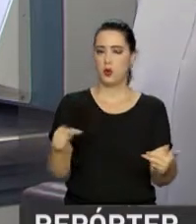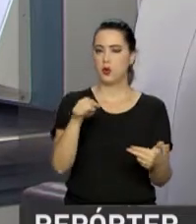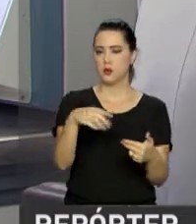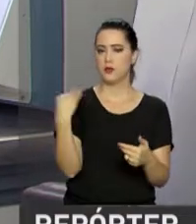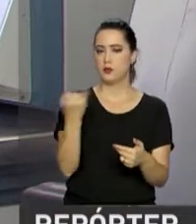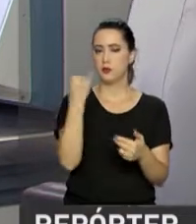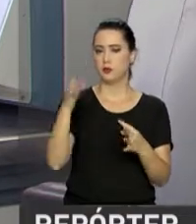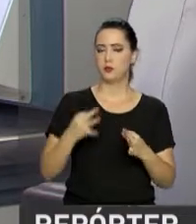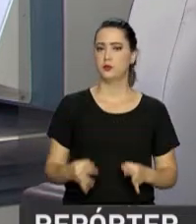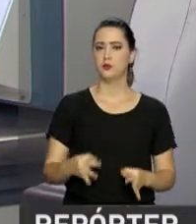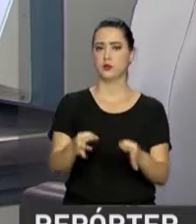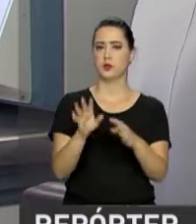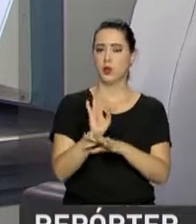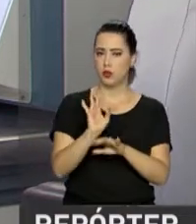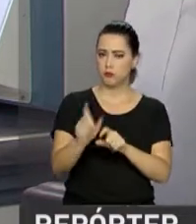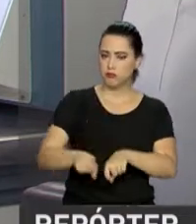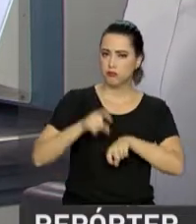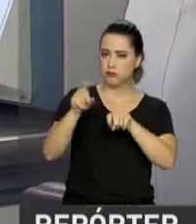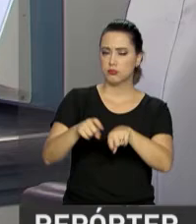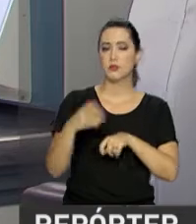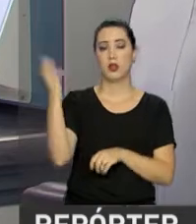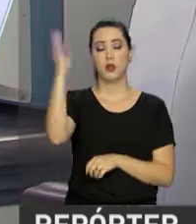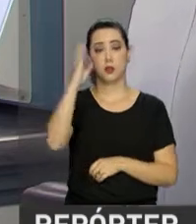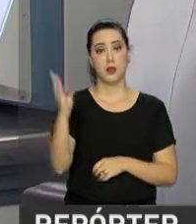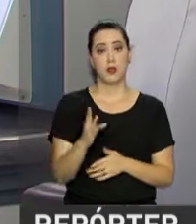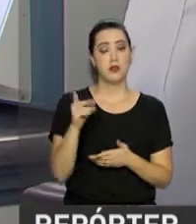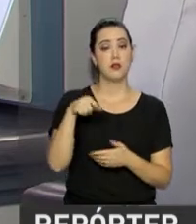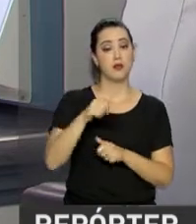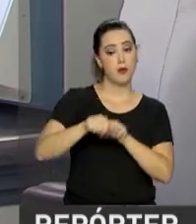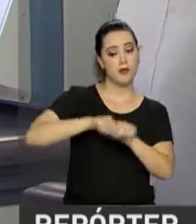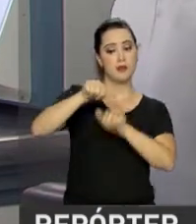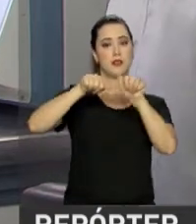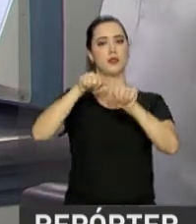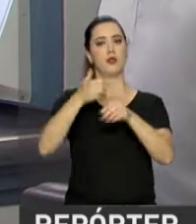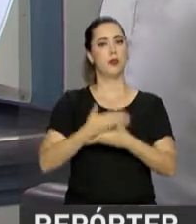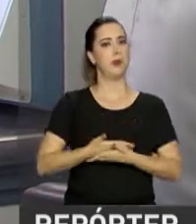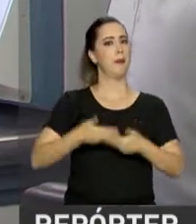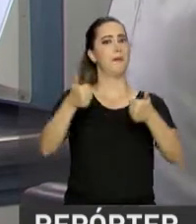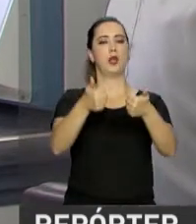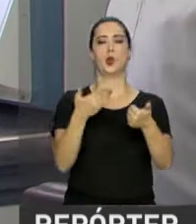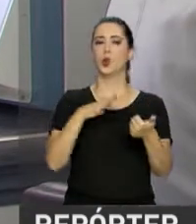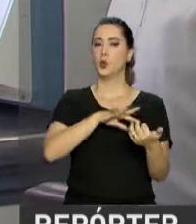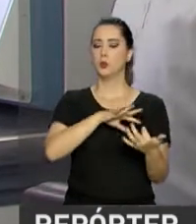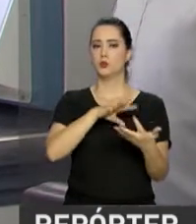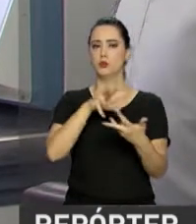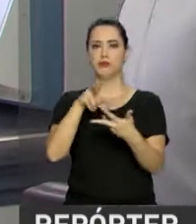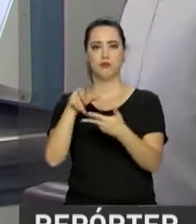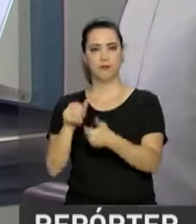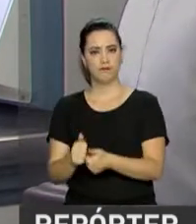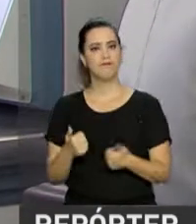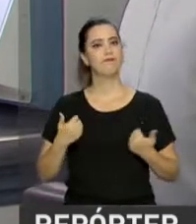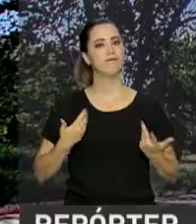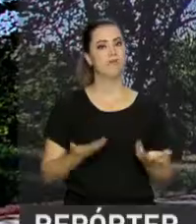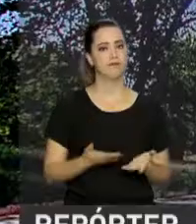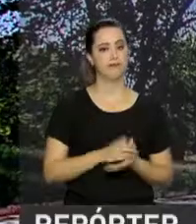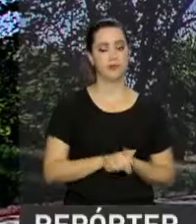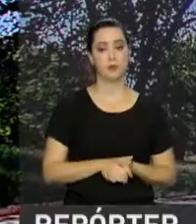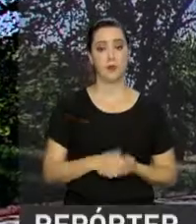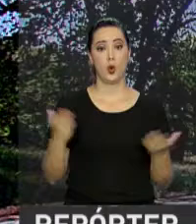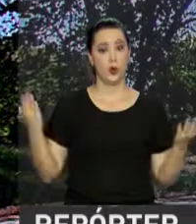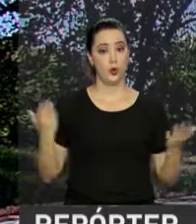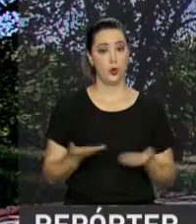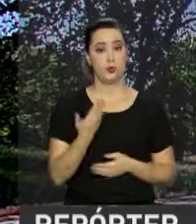que ajudarão a agropecuária brasileira a se tornar uma das mais eficientes e sustentáveis do mundo